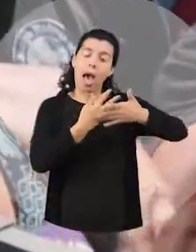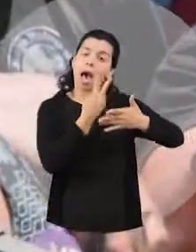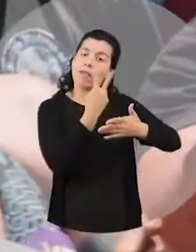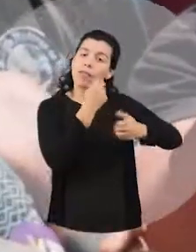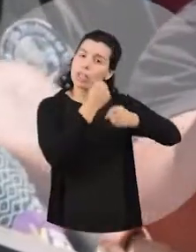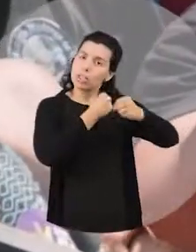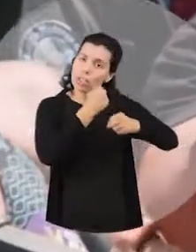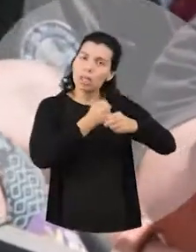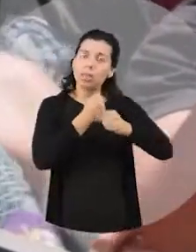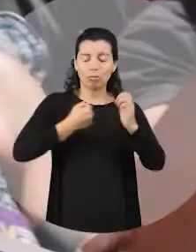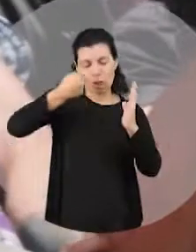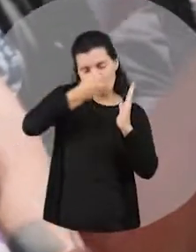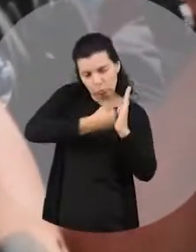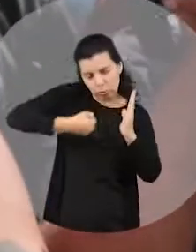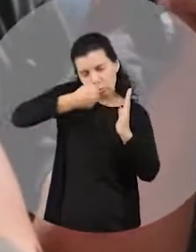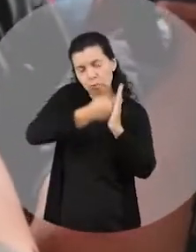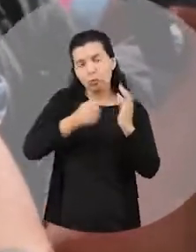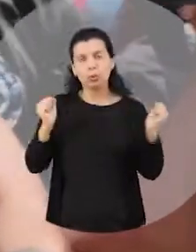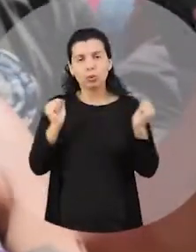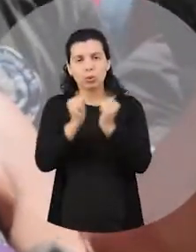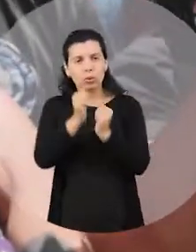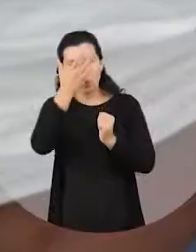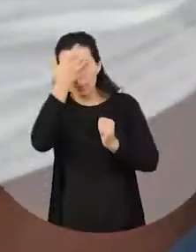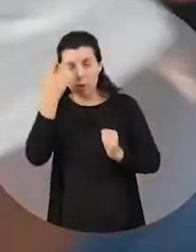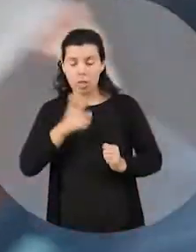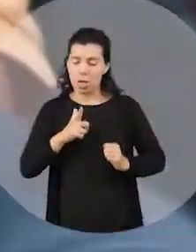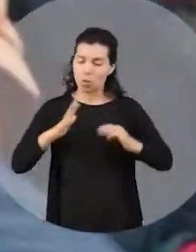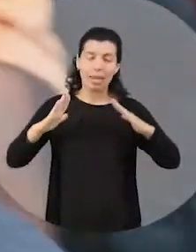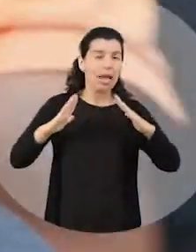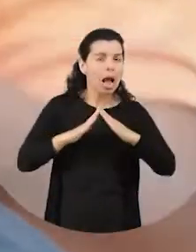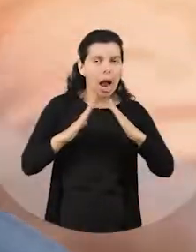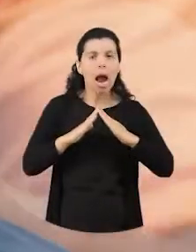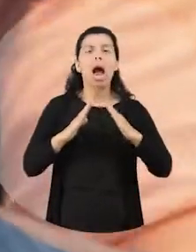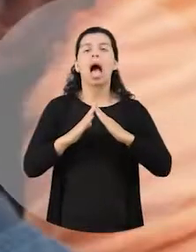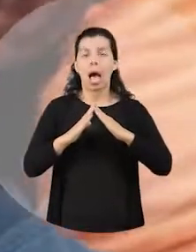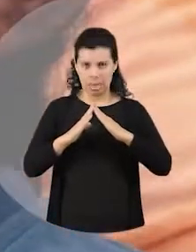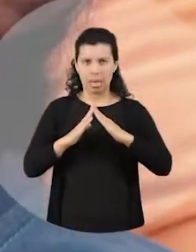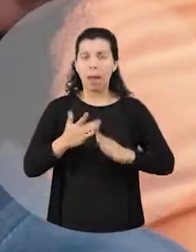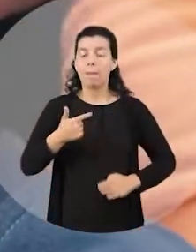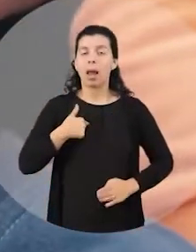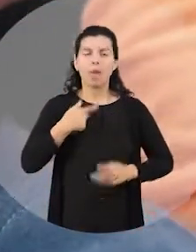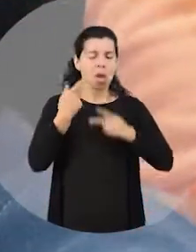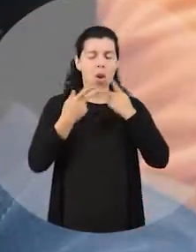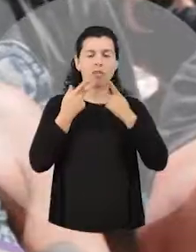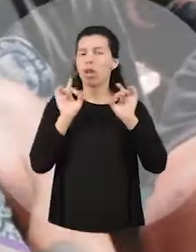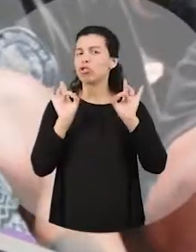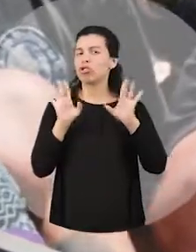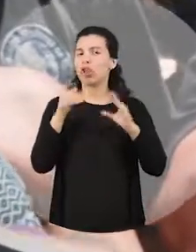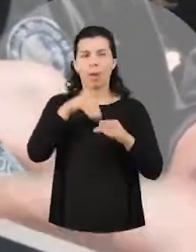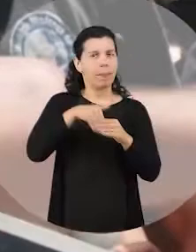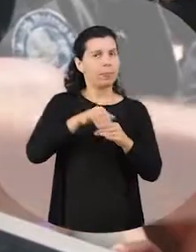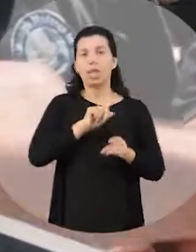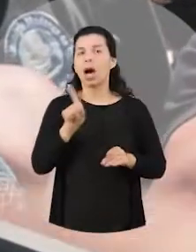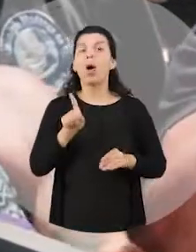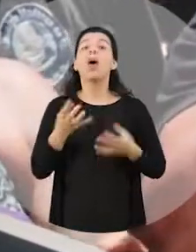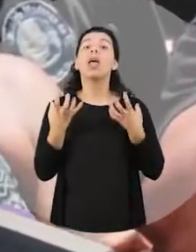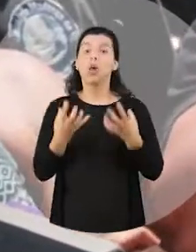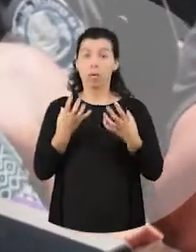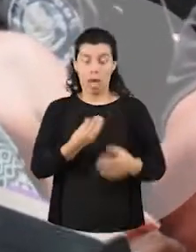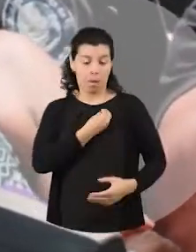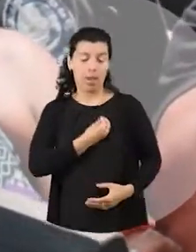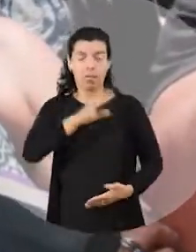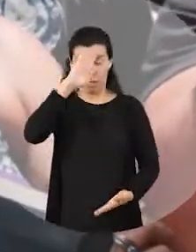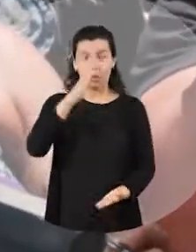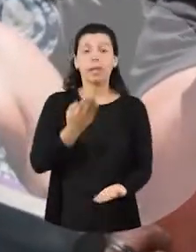vou eu eu há 20 anos número de moradia junto com sem perto para que as pessoas tenham casa diga isso para mim não é papo de